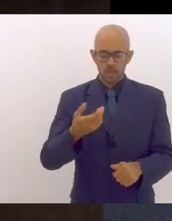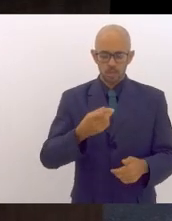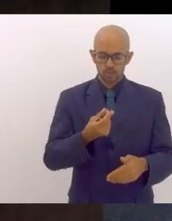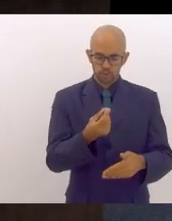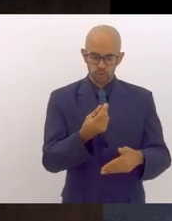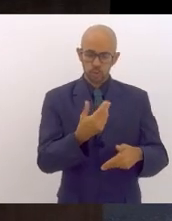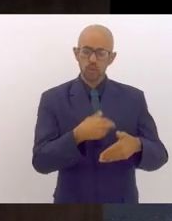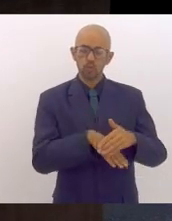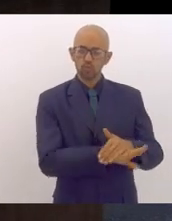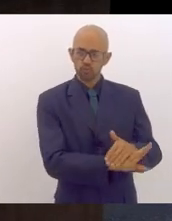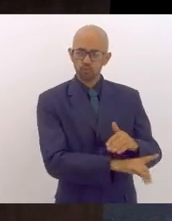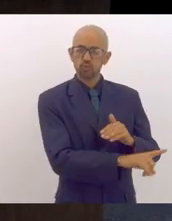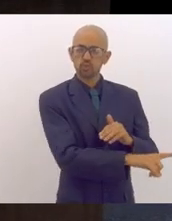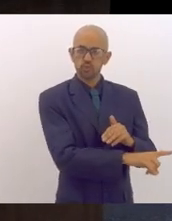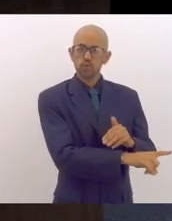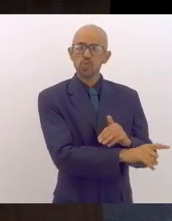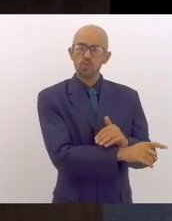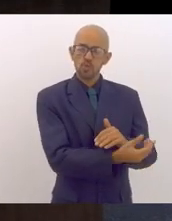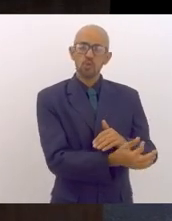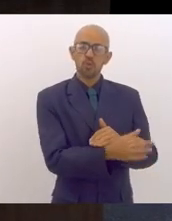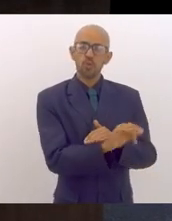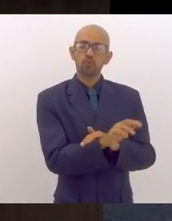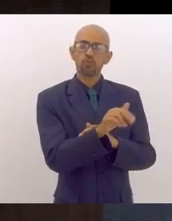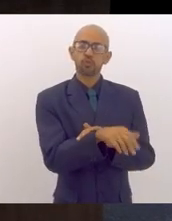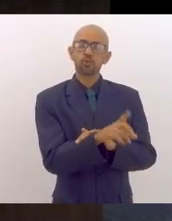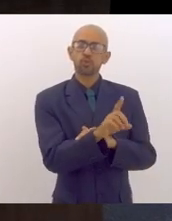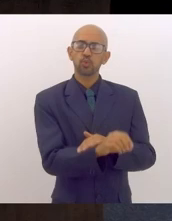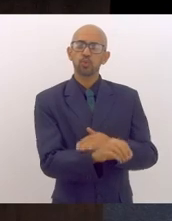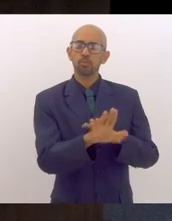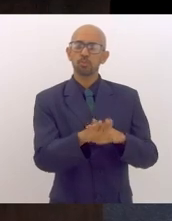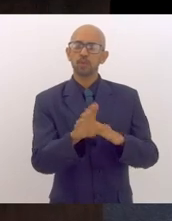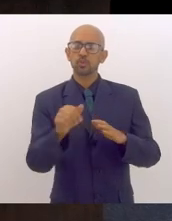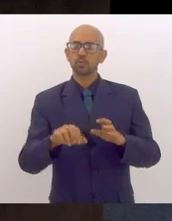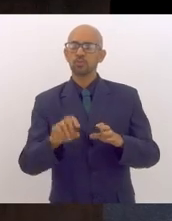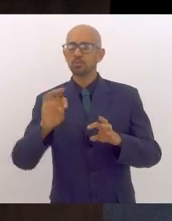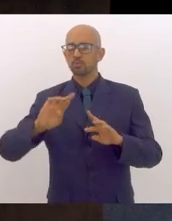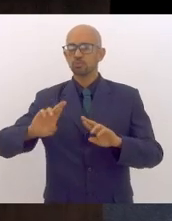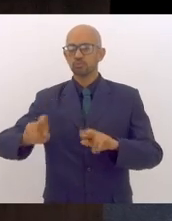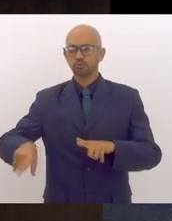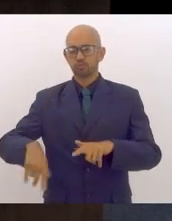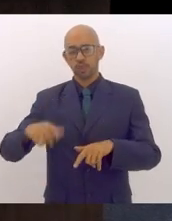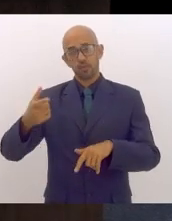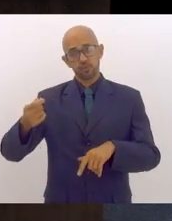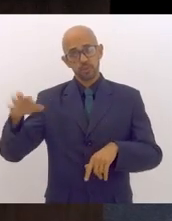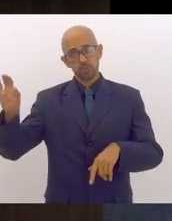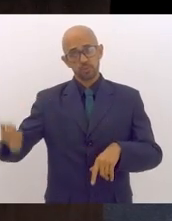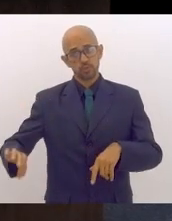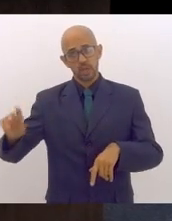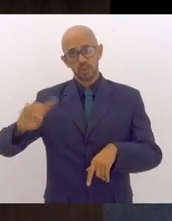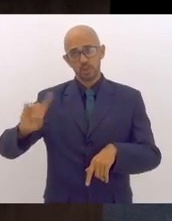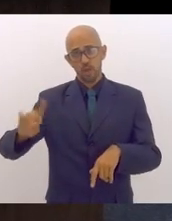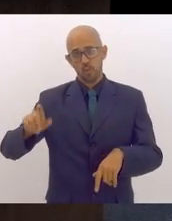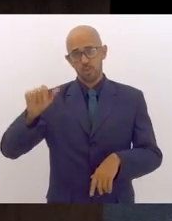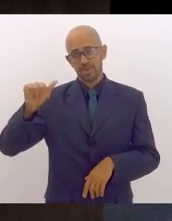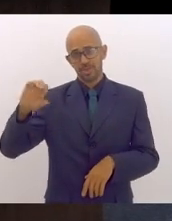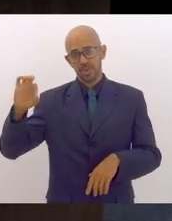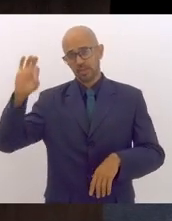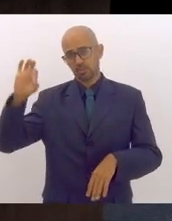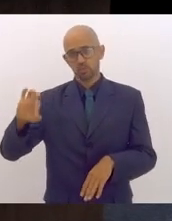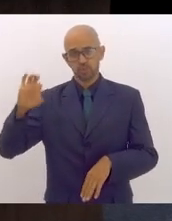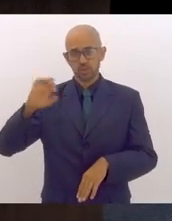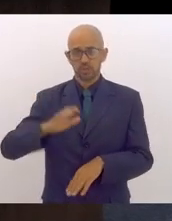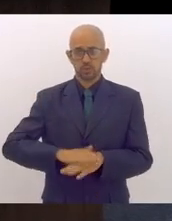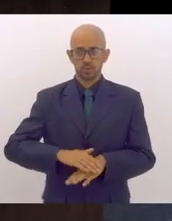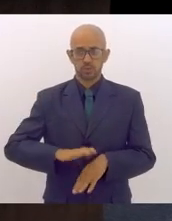com uma subemenda à emenda 3, só que com uma diferença de percentual, limitando não em 20%, mas em 10% o número dos